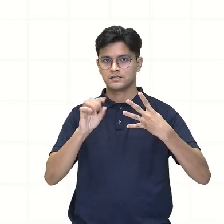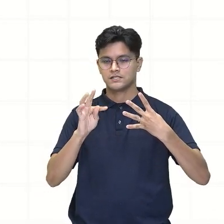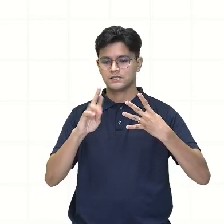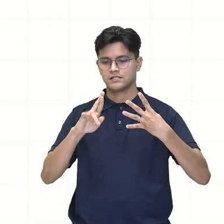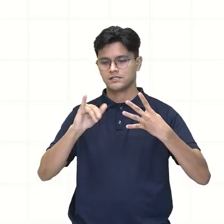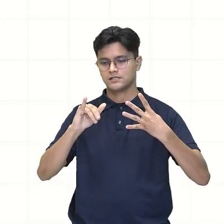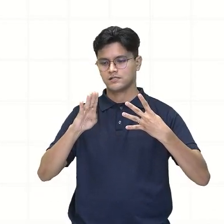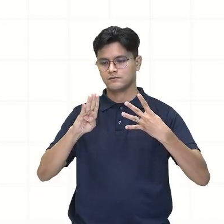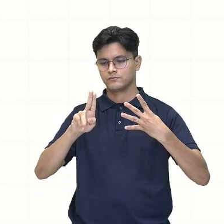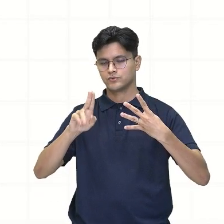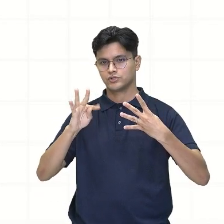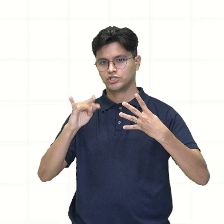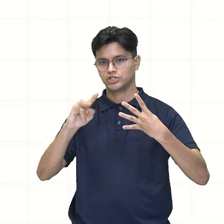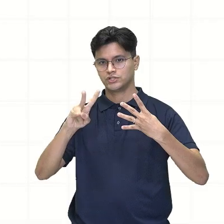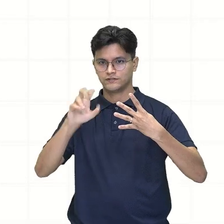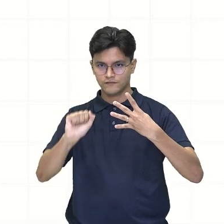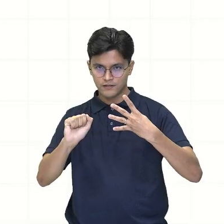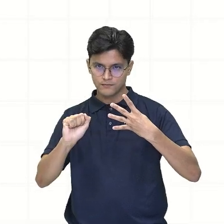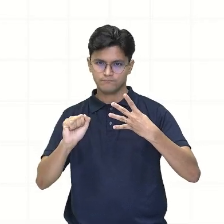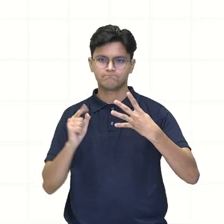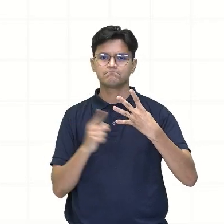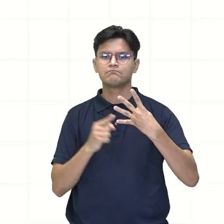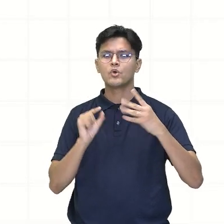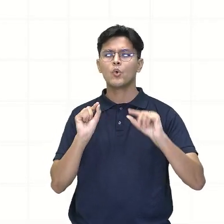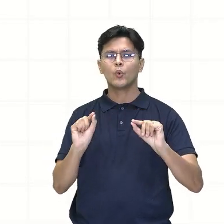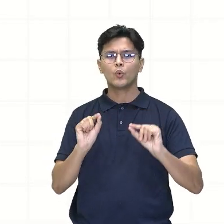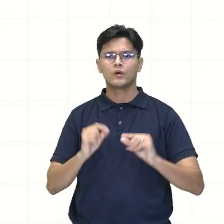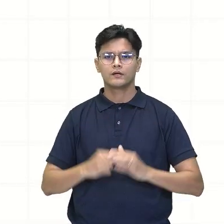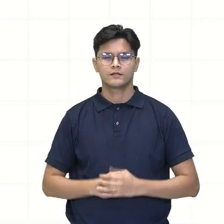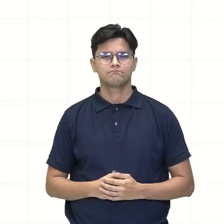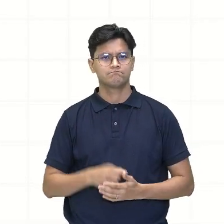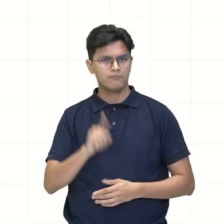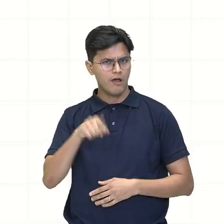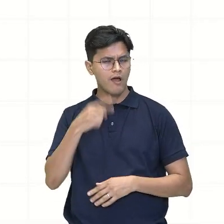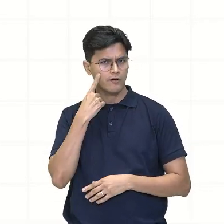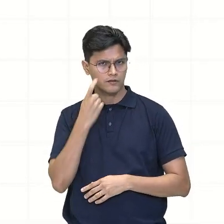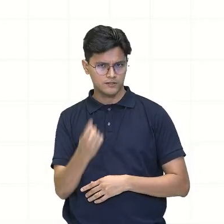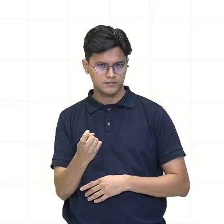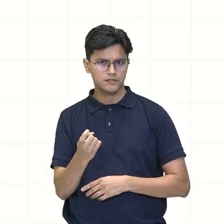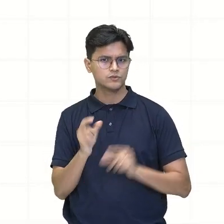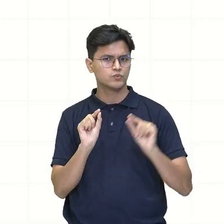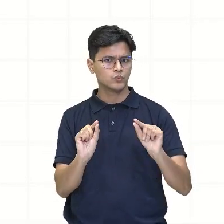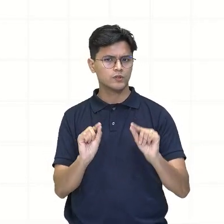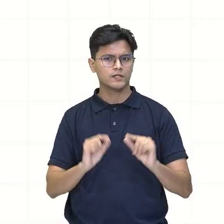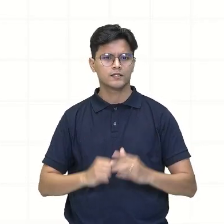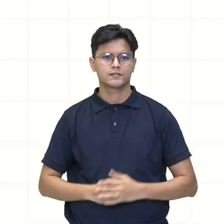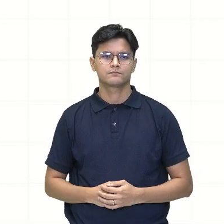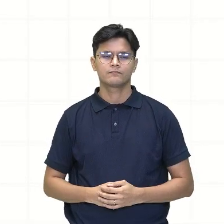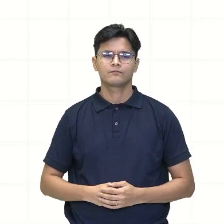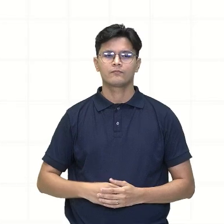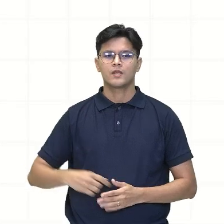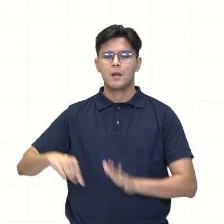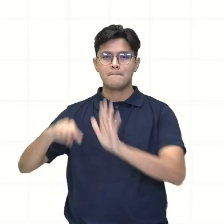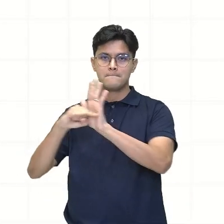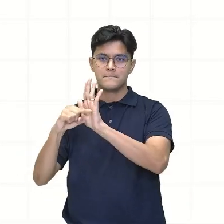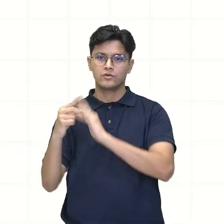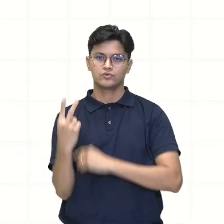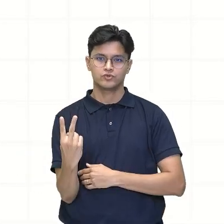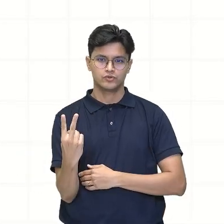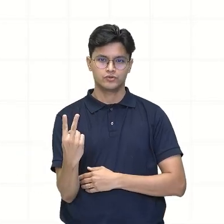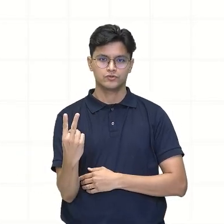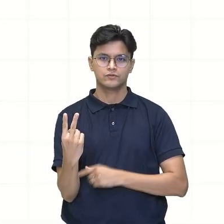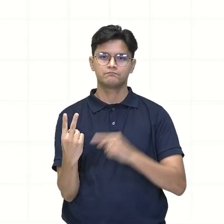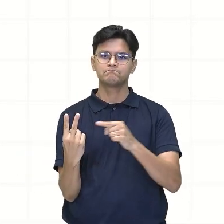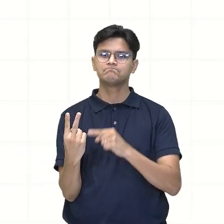a distributiva. A distributiva é bem interessante. A gente tem aqui, ó, o menos 2, ele